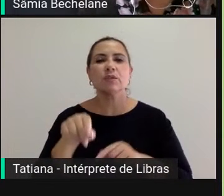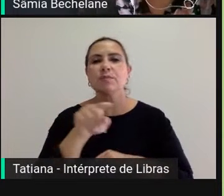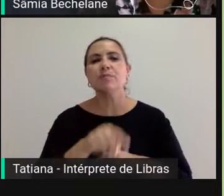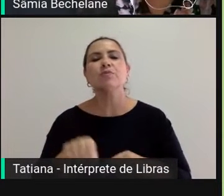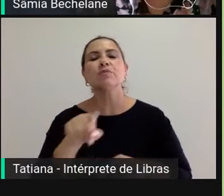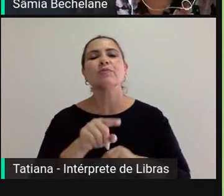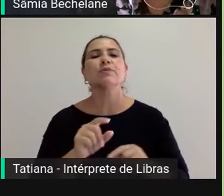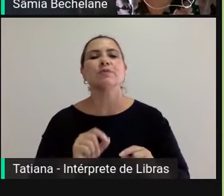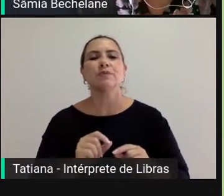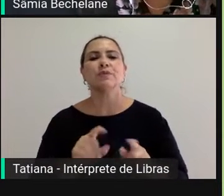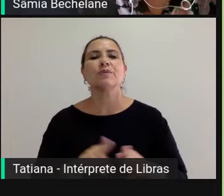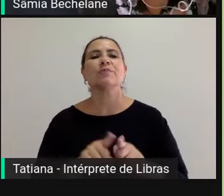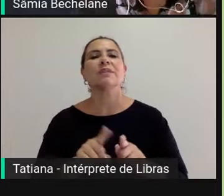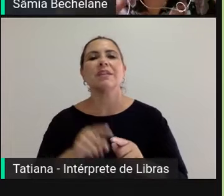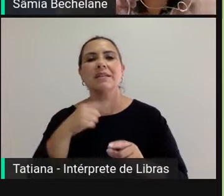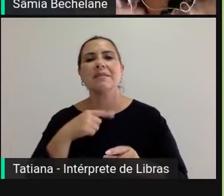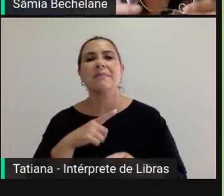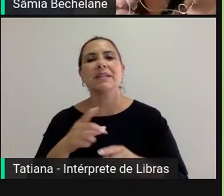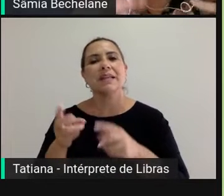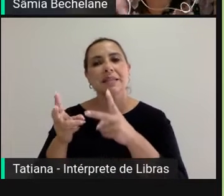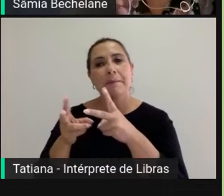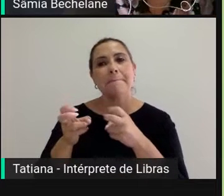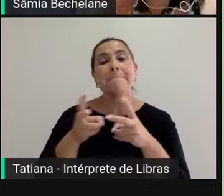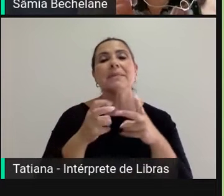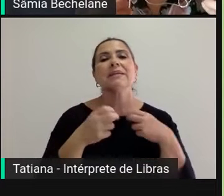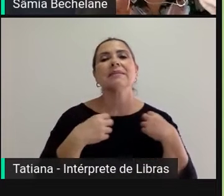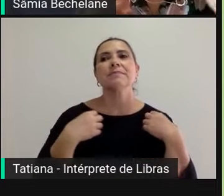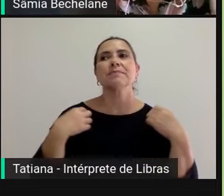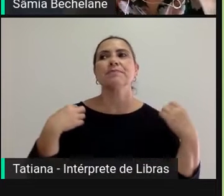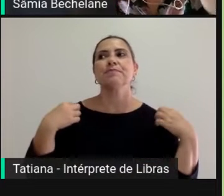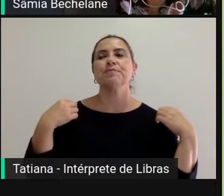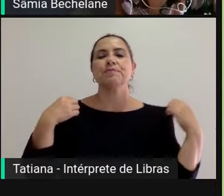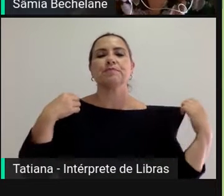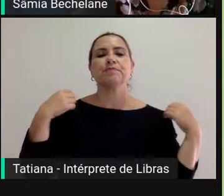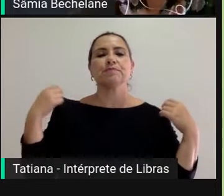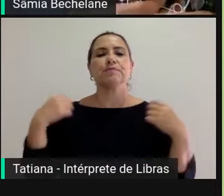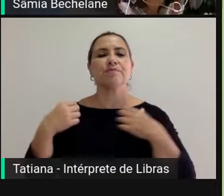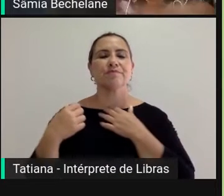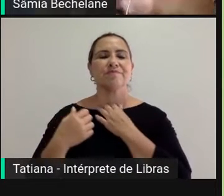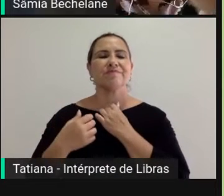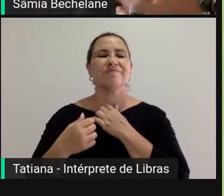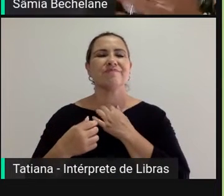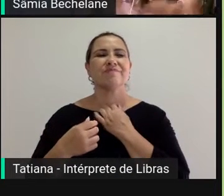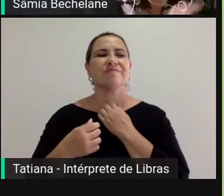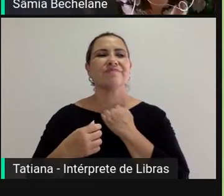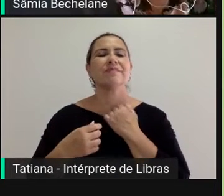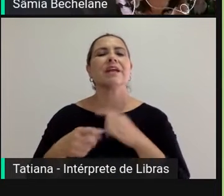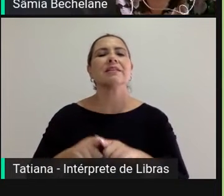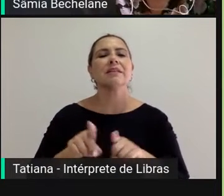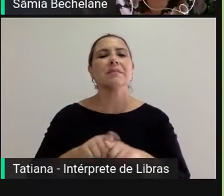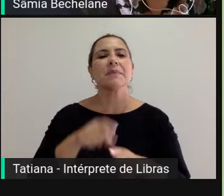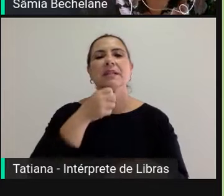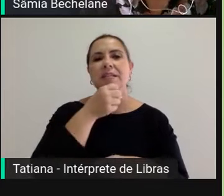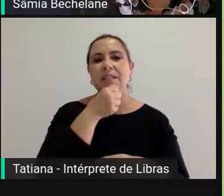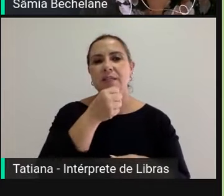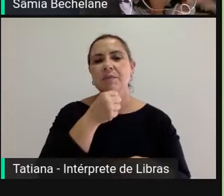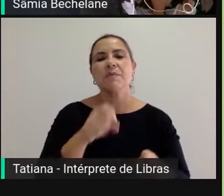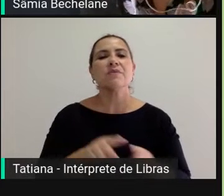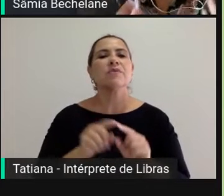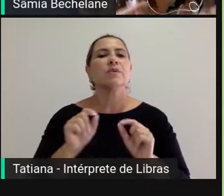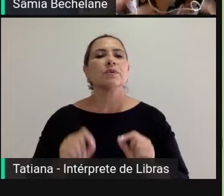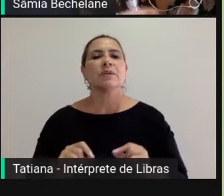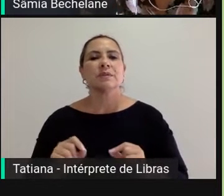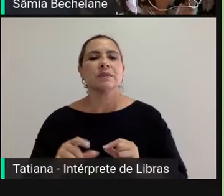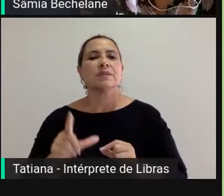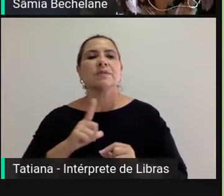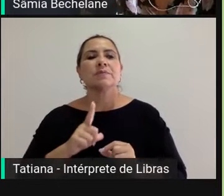eles têm notado também, e na fala deles isso é muito claro, tanto na fala dos entrevistados quanto ali nos produtos, eles